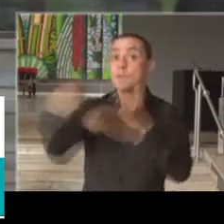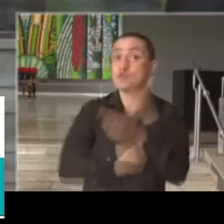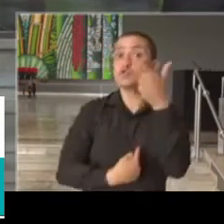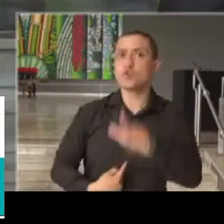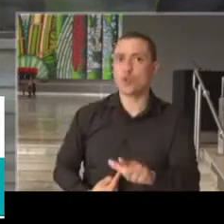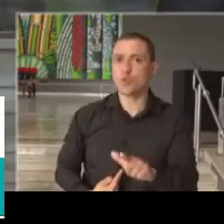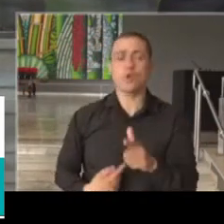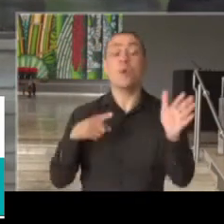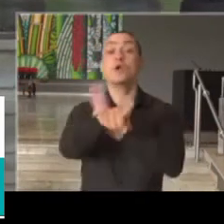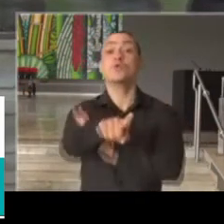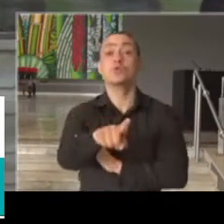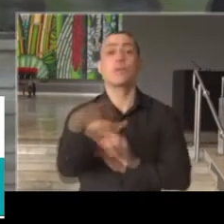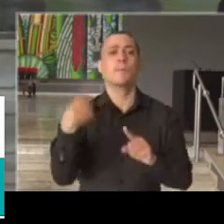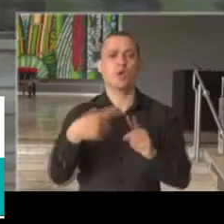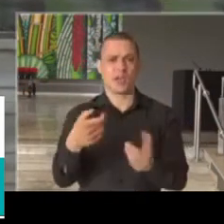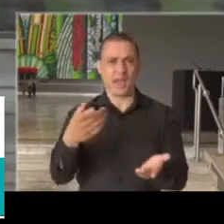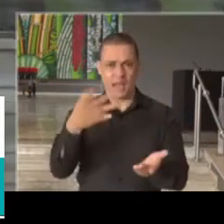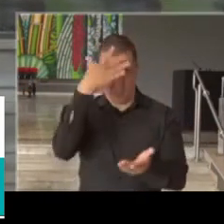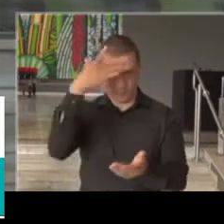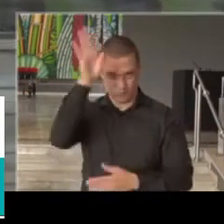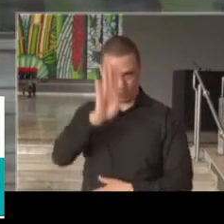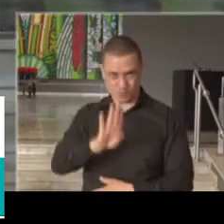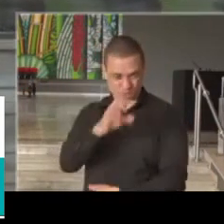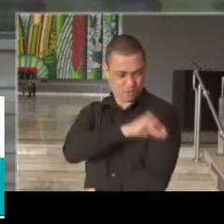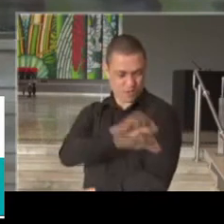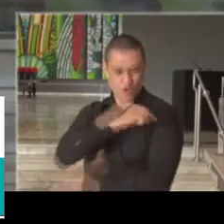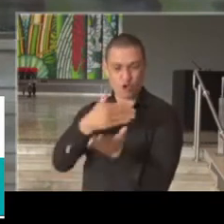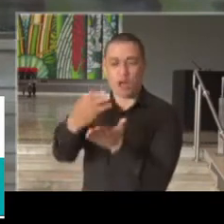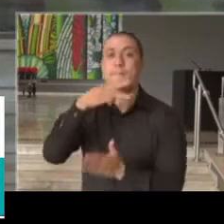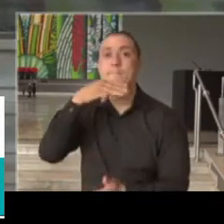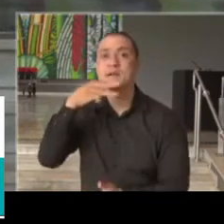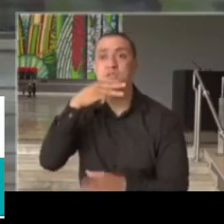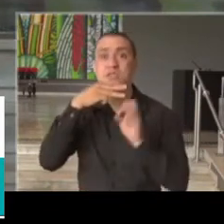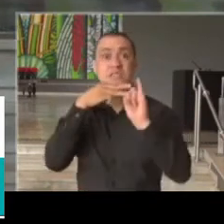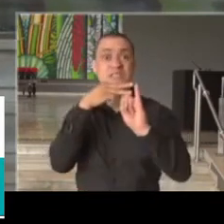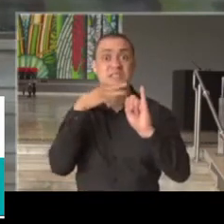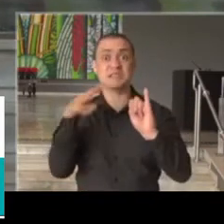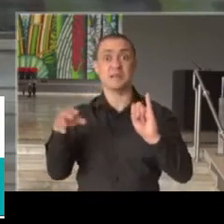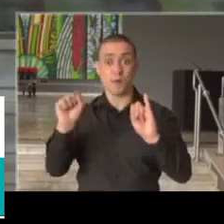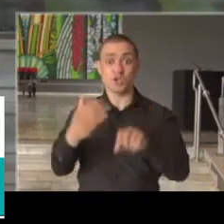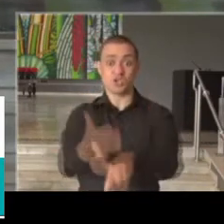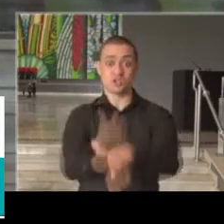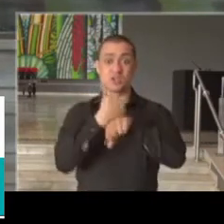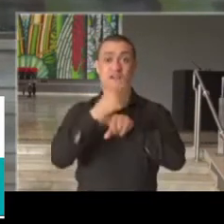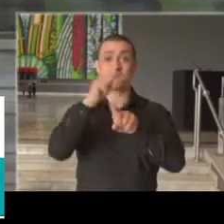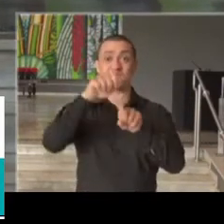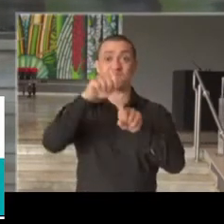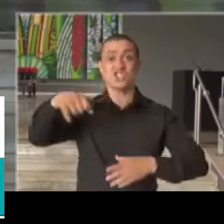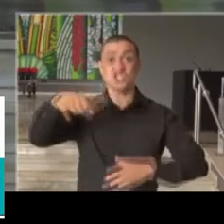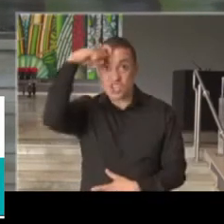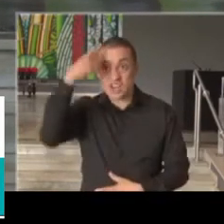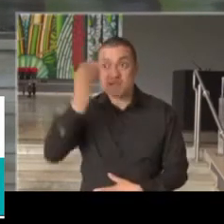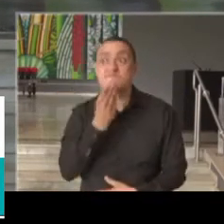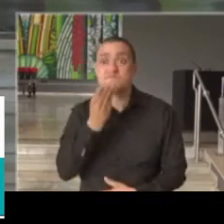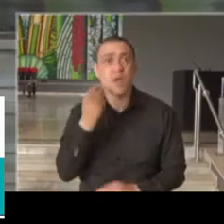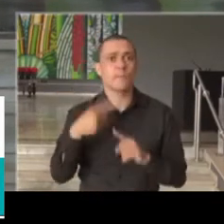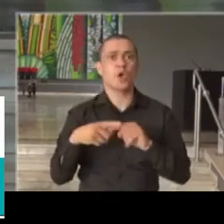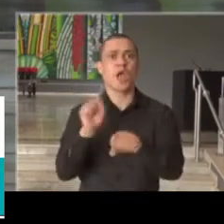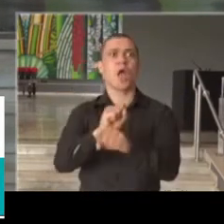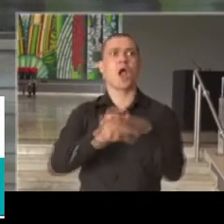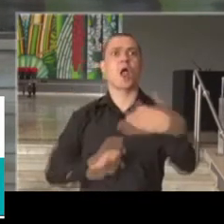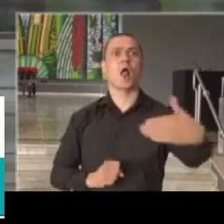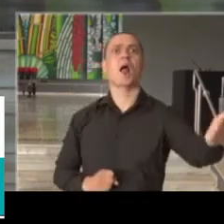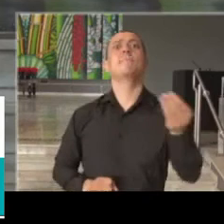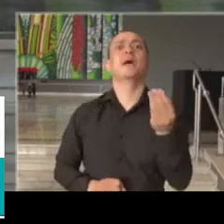que vacinar os brasileiros em março, se os brasileiros podem começar a serem vacinados em